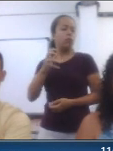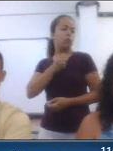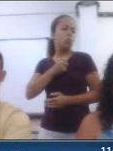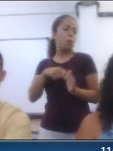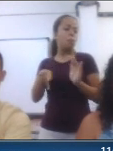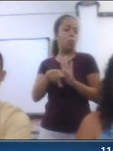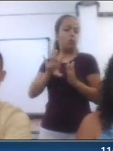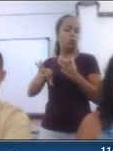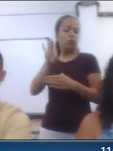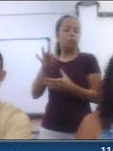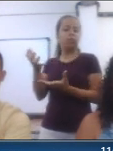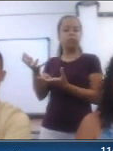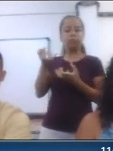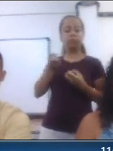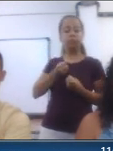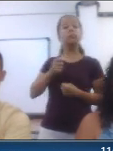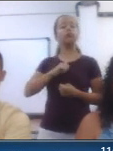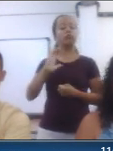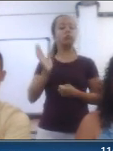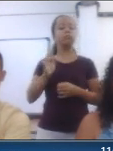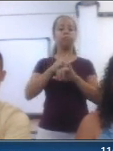eletrônico www.ifes.edu.br